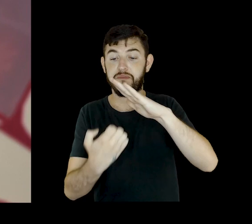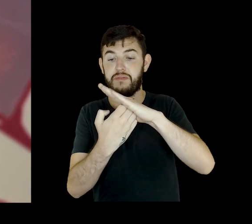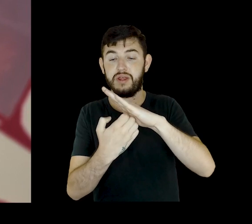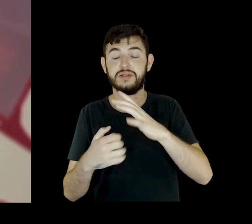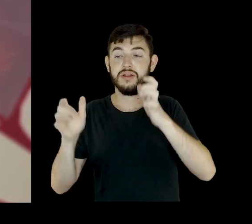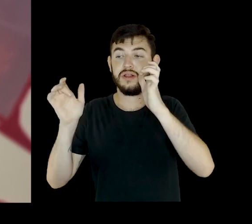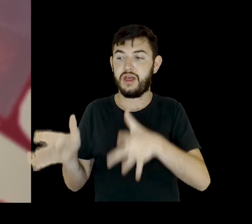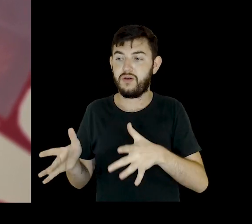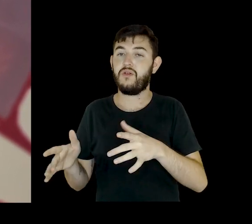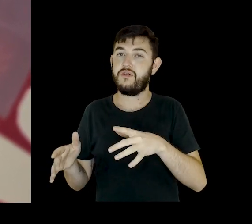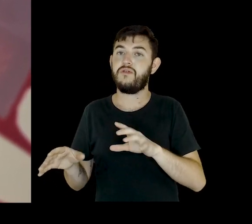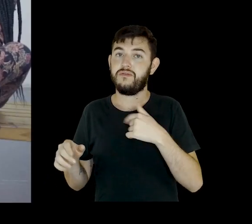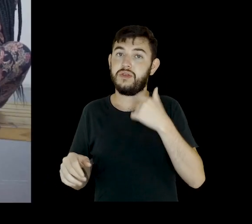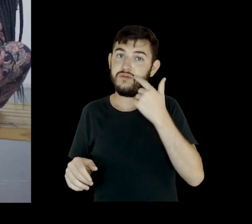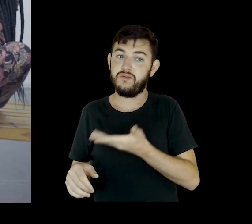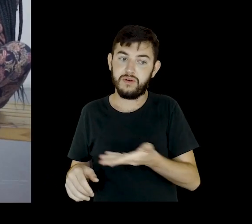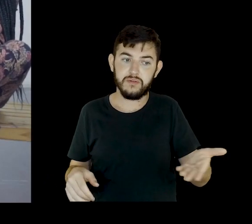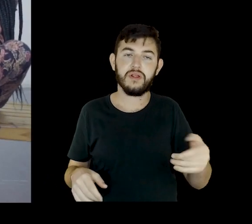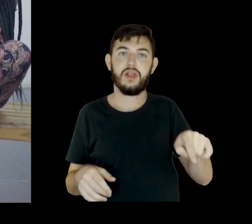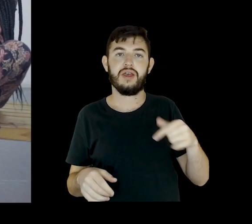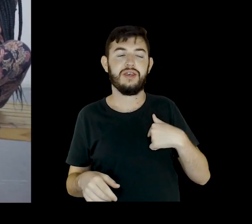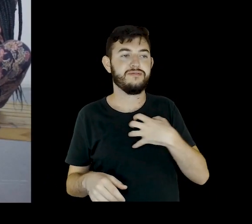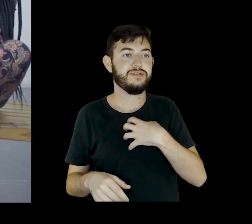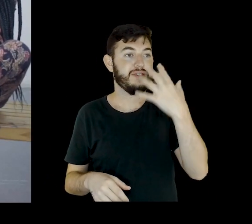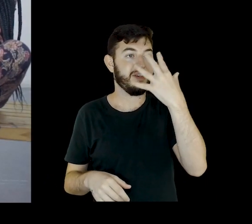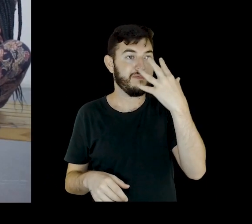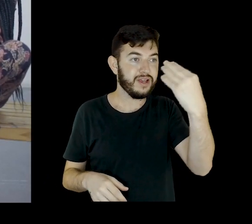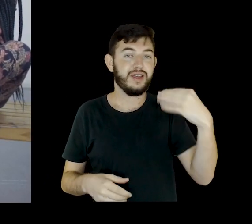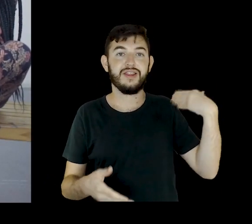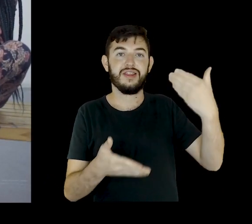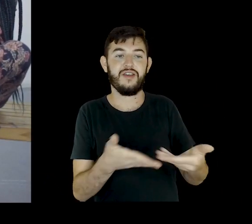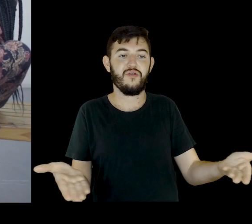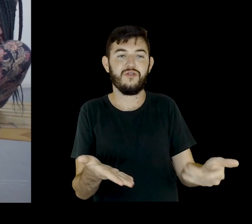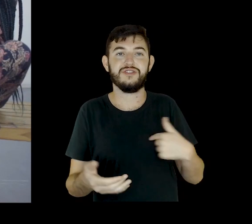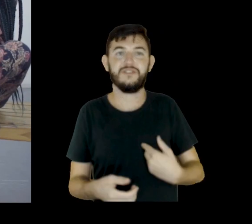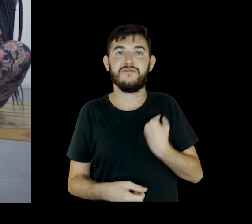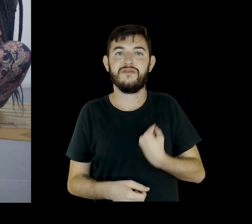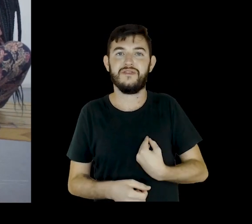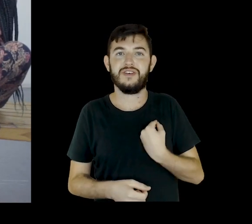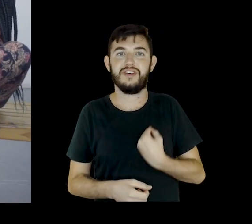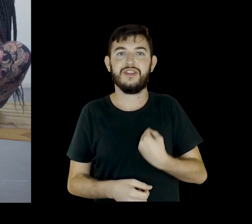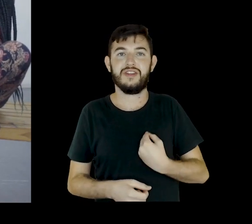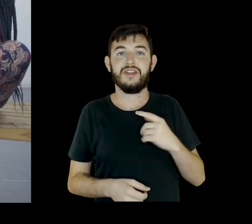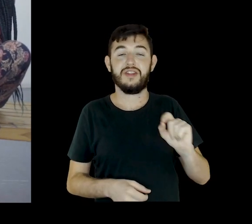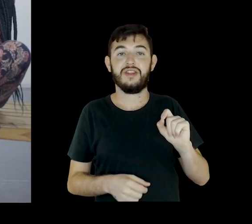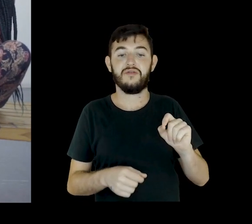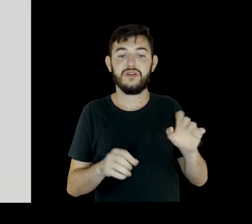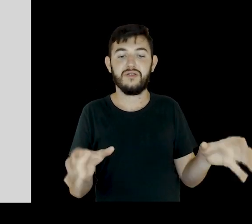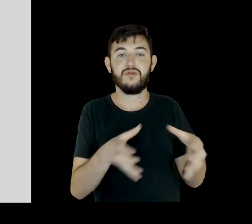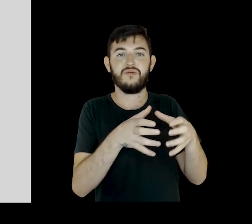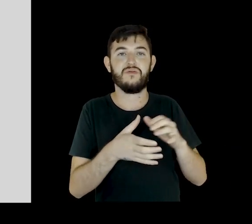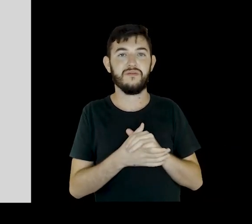pra lá. Fui me apaixonando. E aí, tô aí até hoje, tocando o Xavicas,